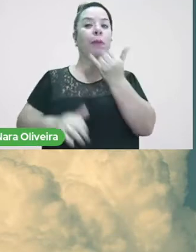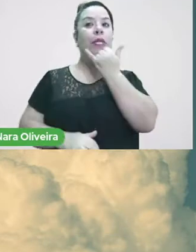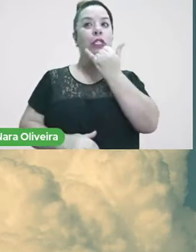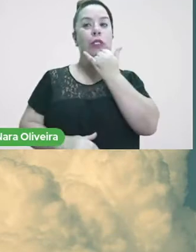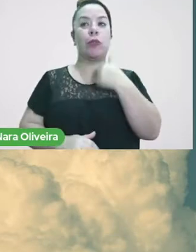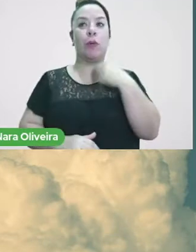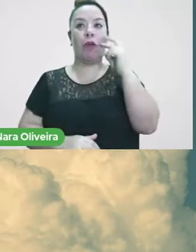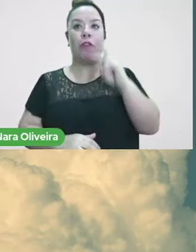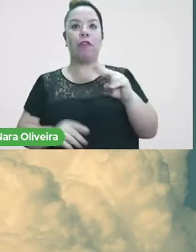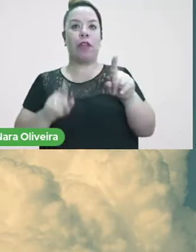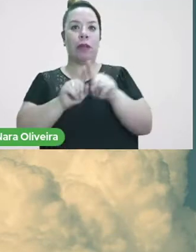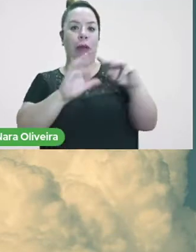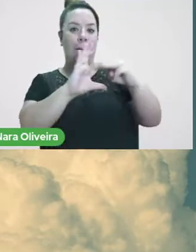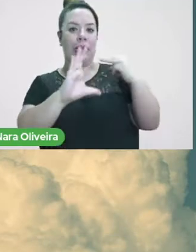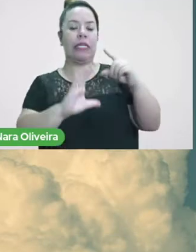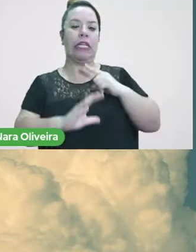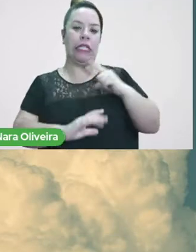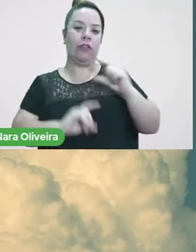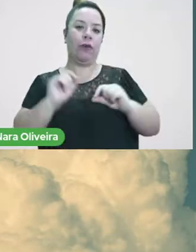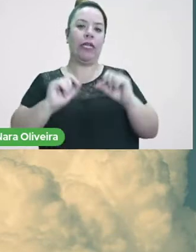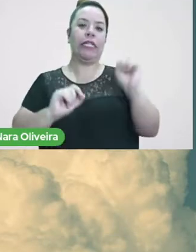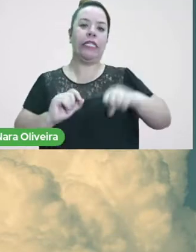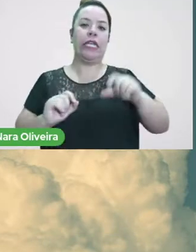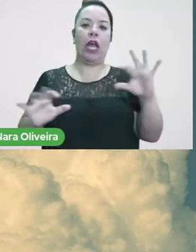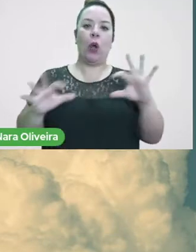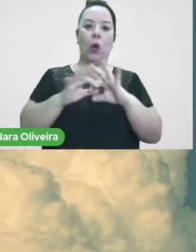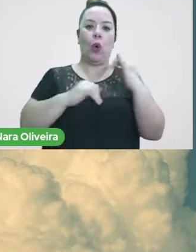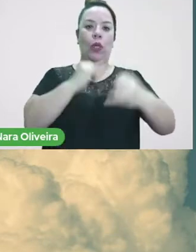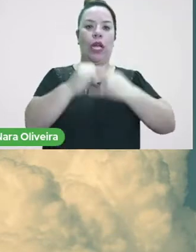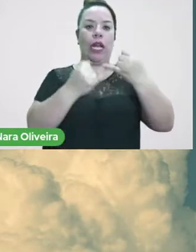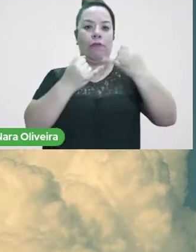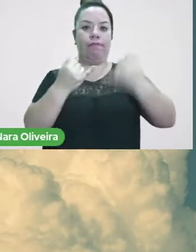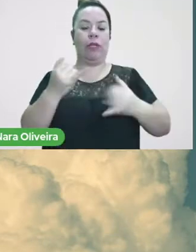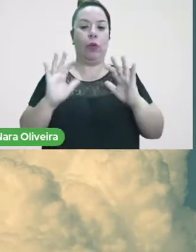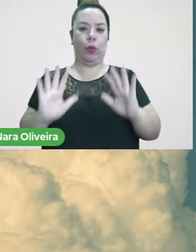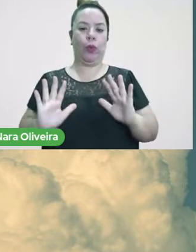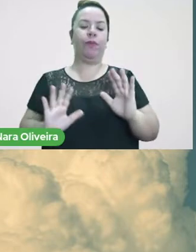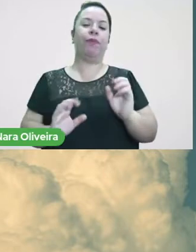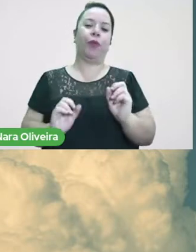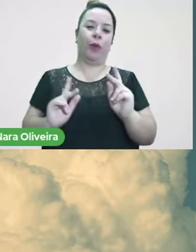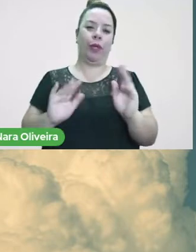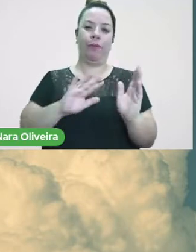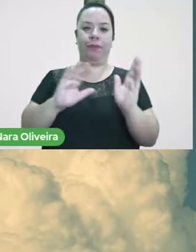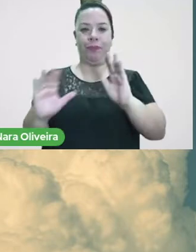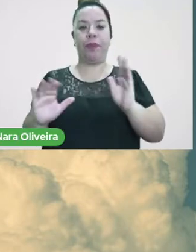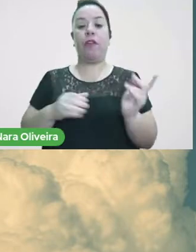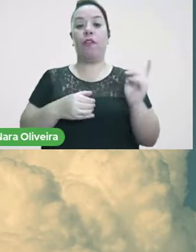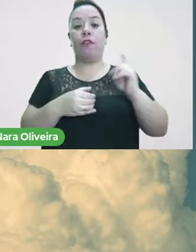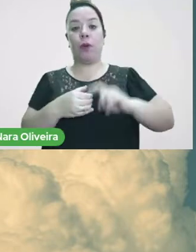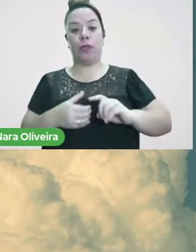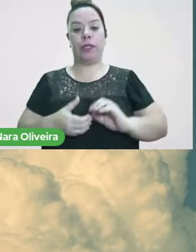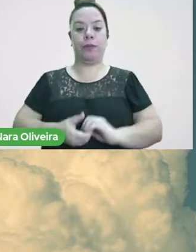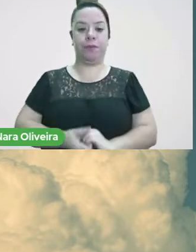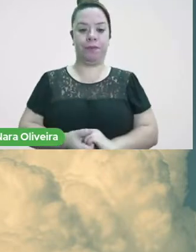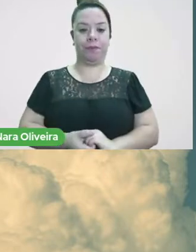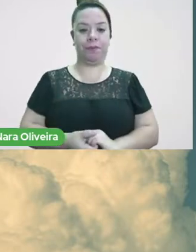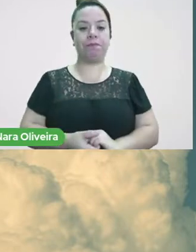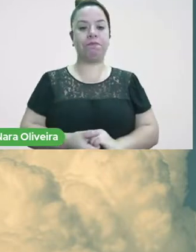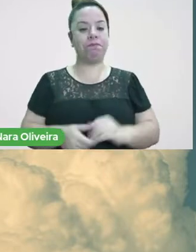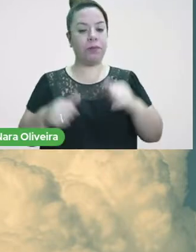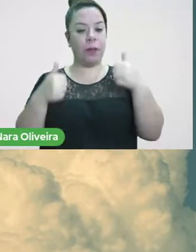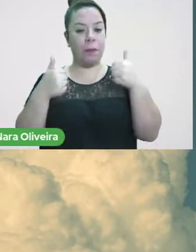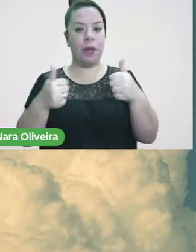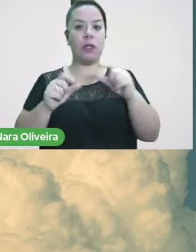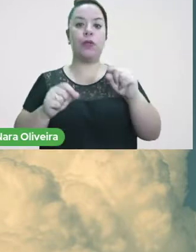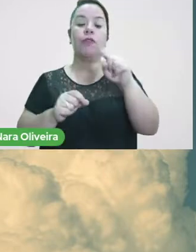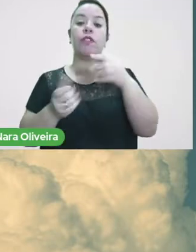uma mensagem aqui de que a minha conexão tinha caído. Ok, então vamos lá, retomando. Beleza, então você começa com